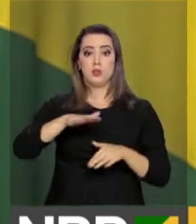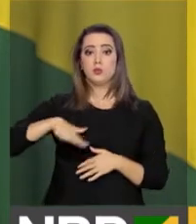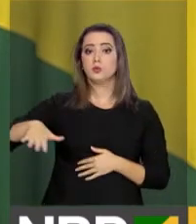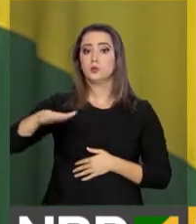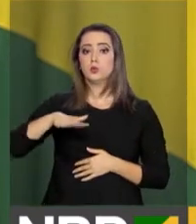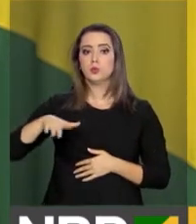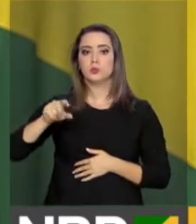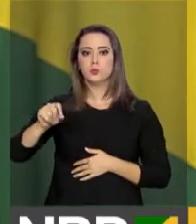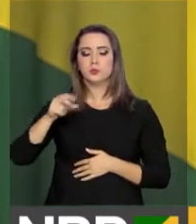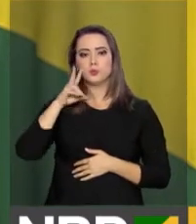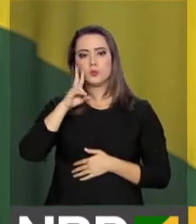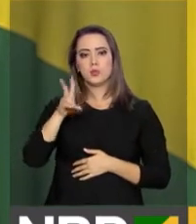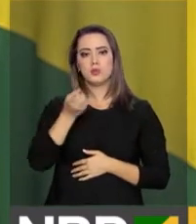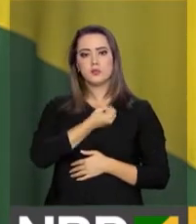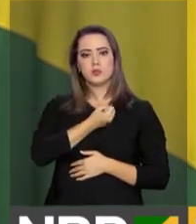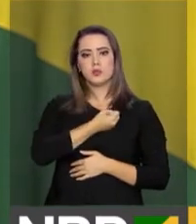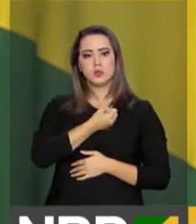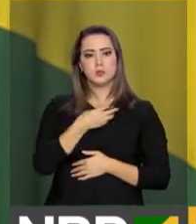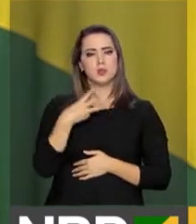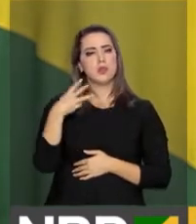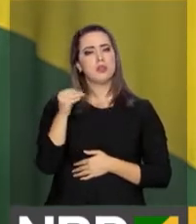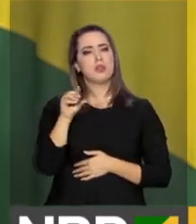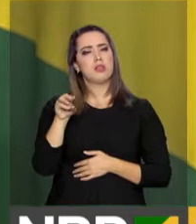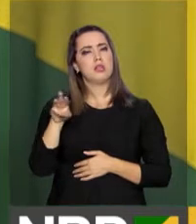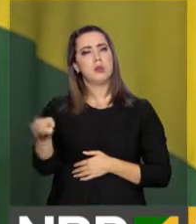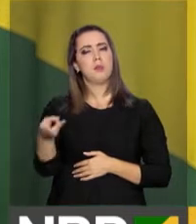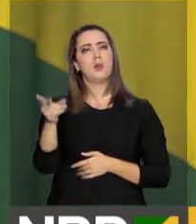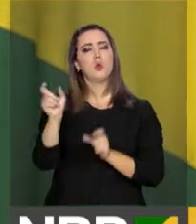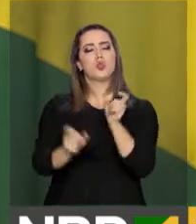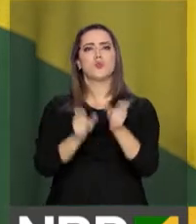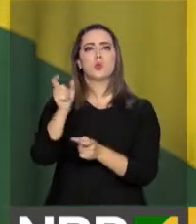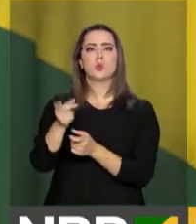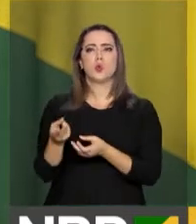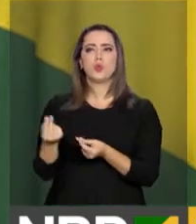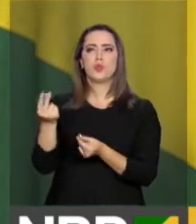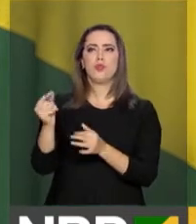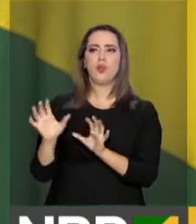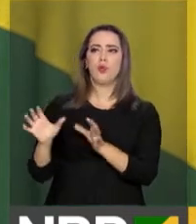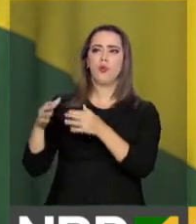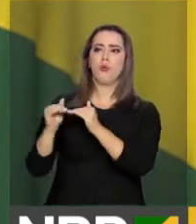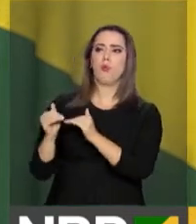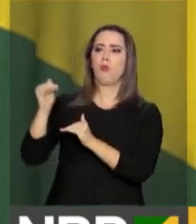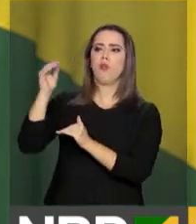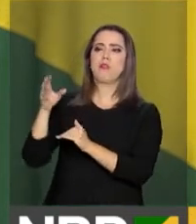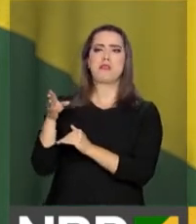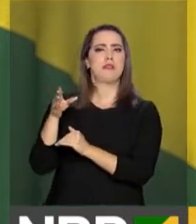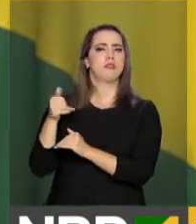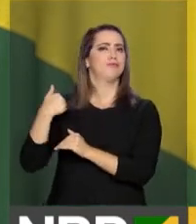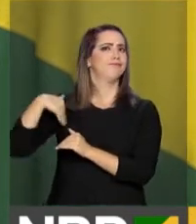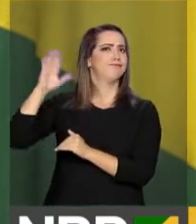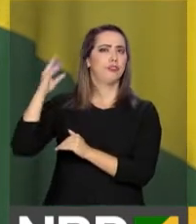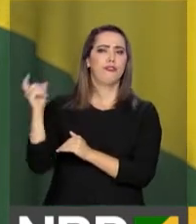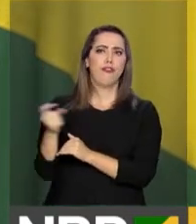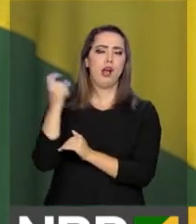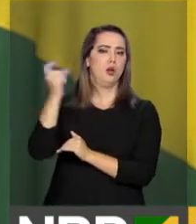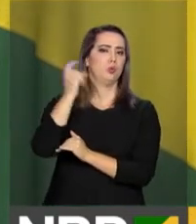quando você toma os dados entre 30 milhões de pessoas custam sei lá cento e tantos milhões